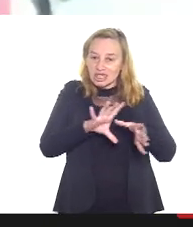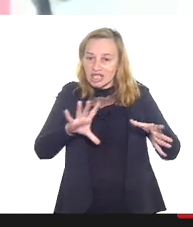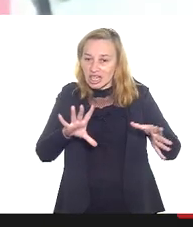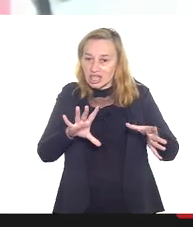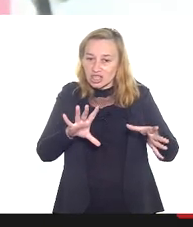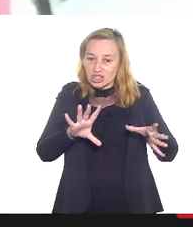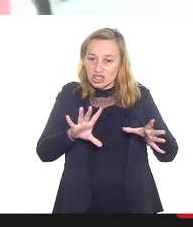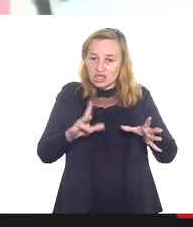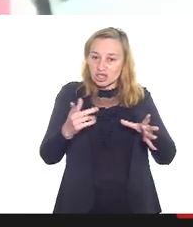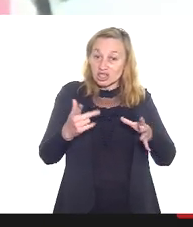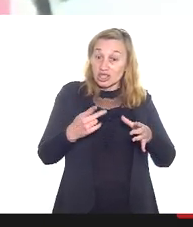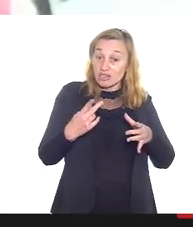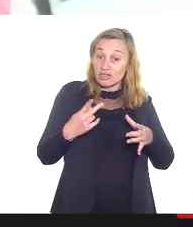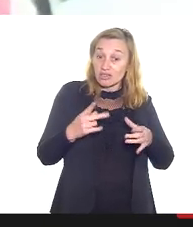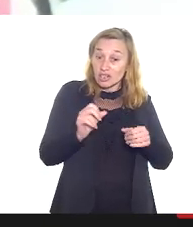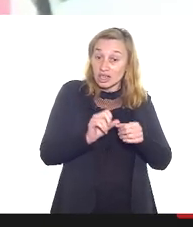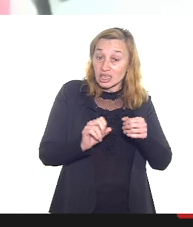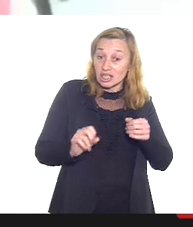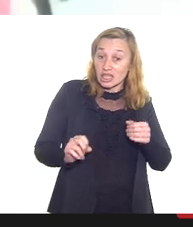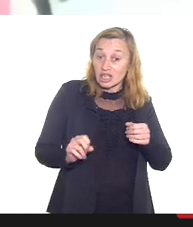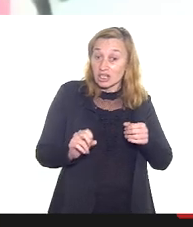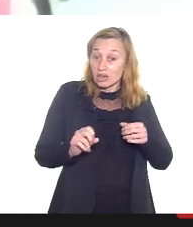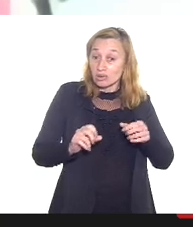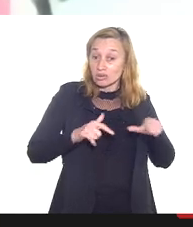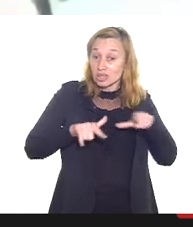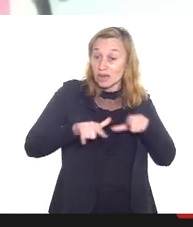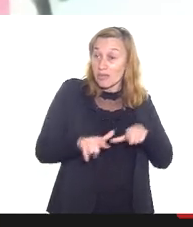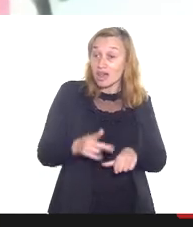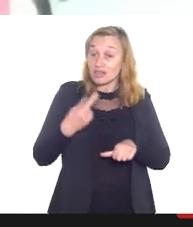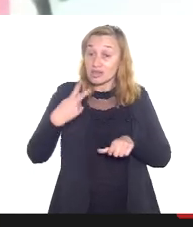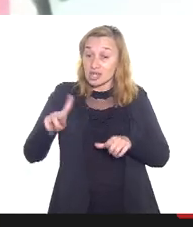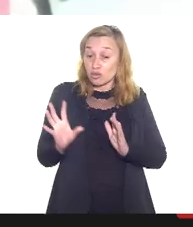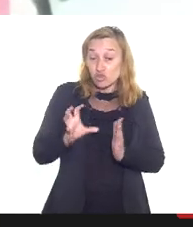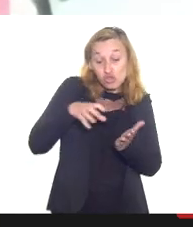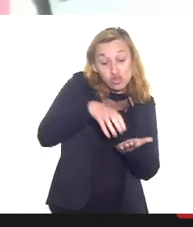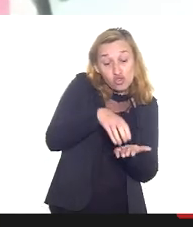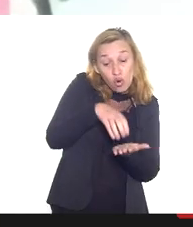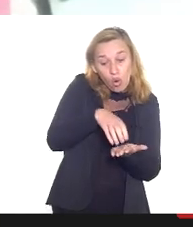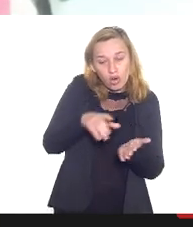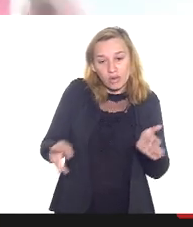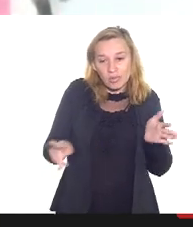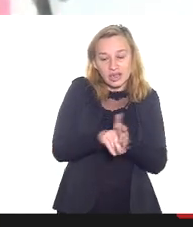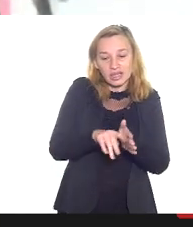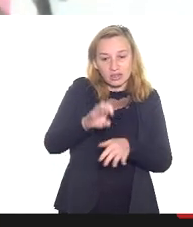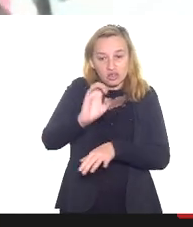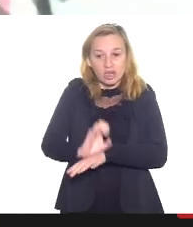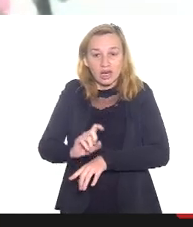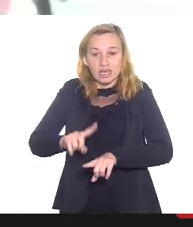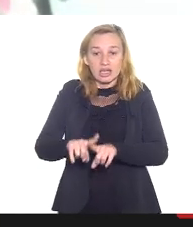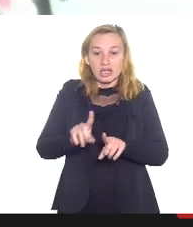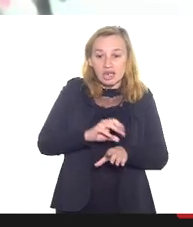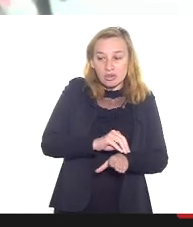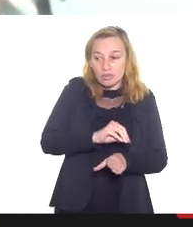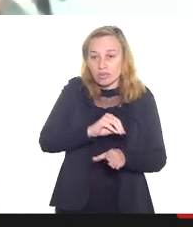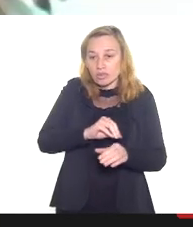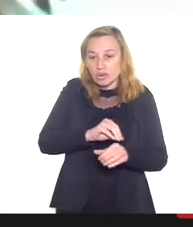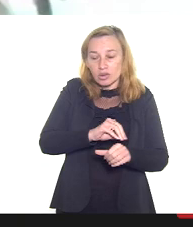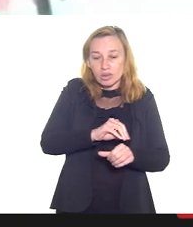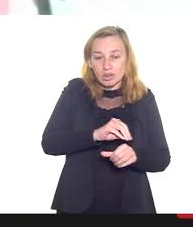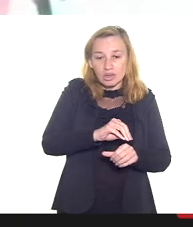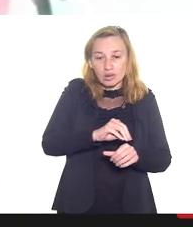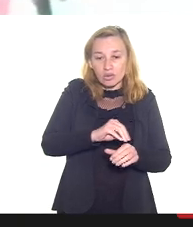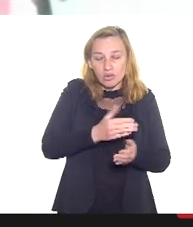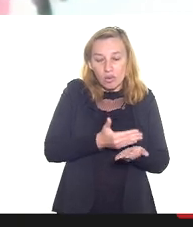a sua função de órgão de Estado e passa a ser um